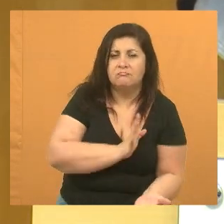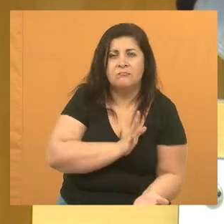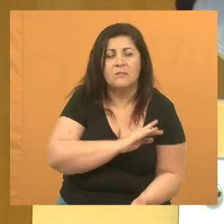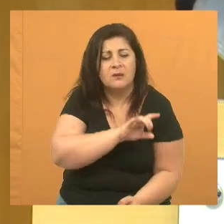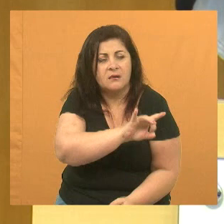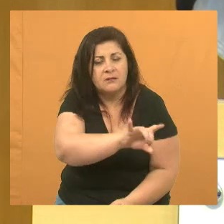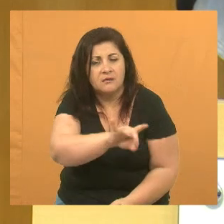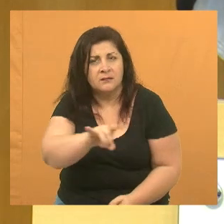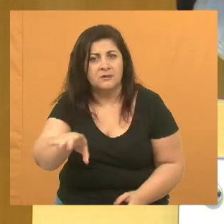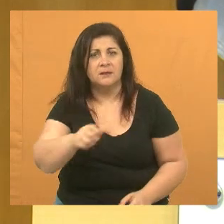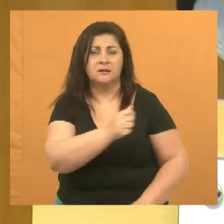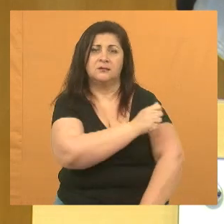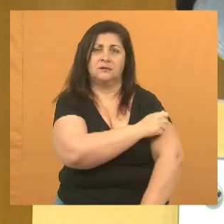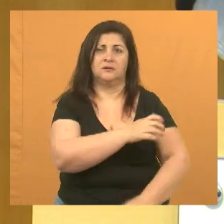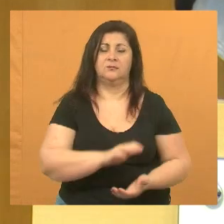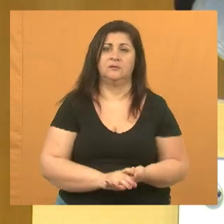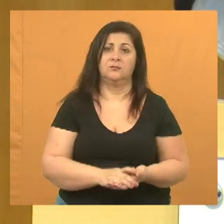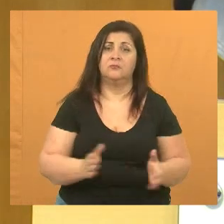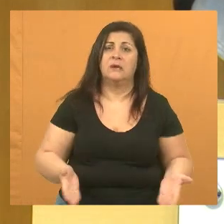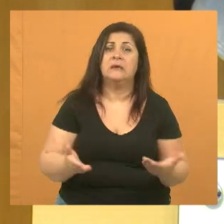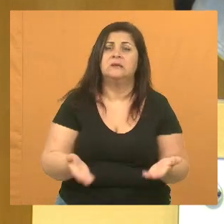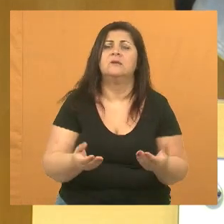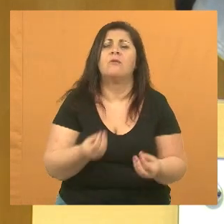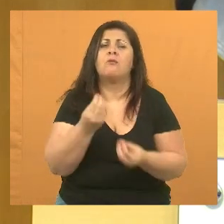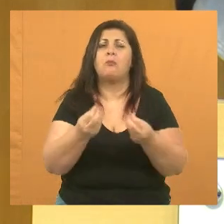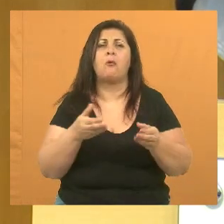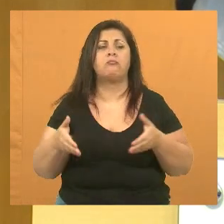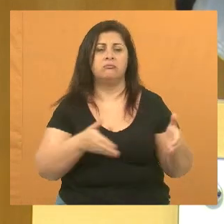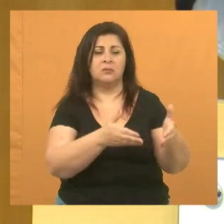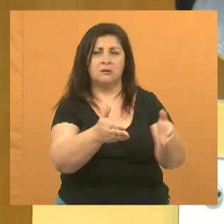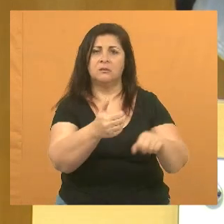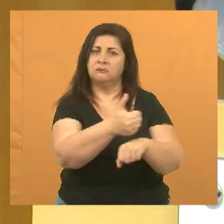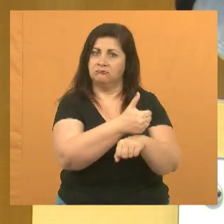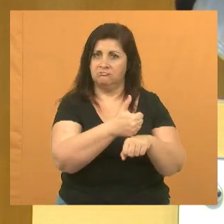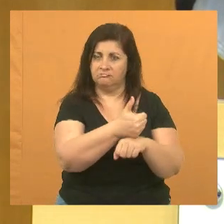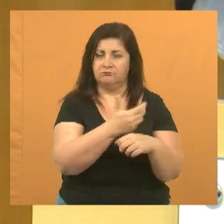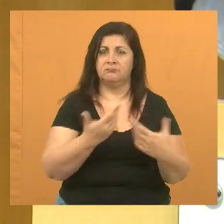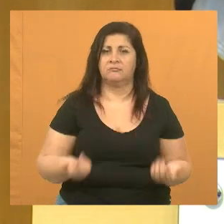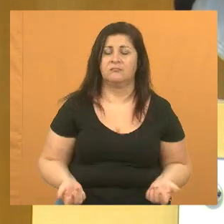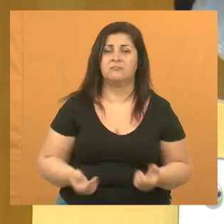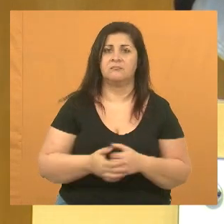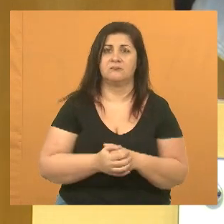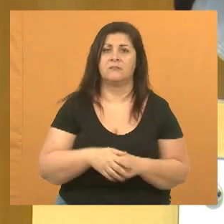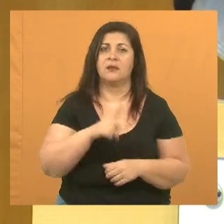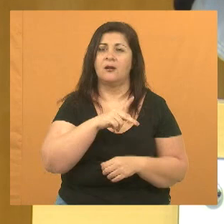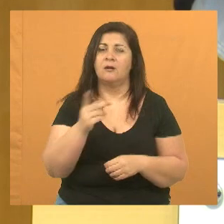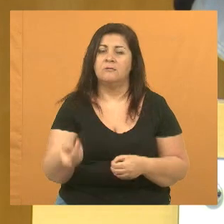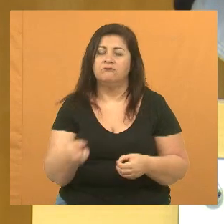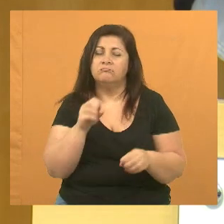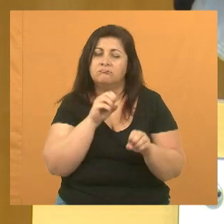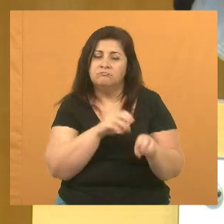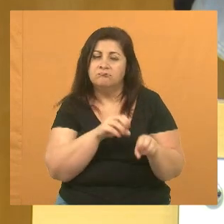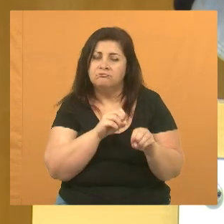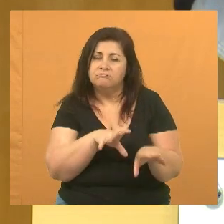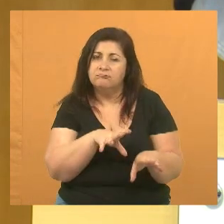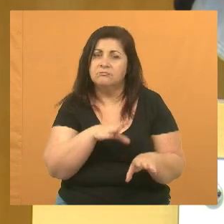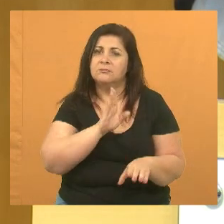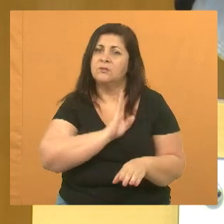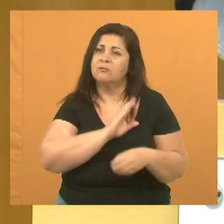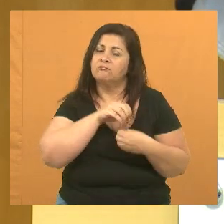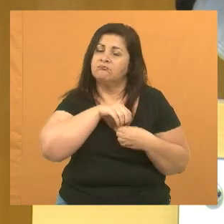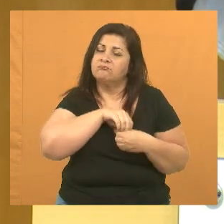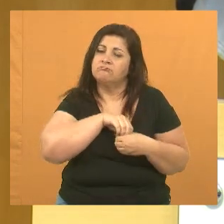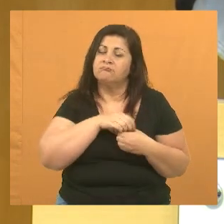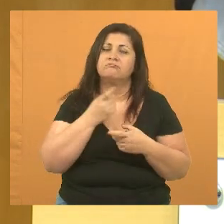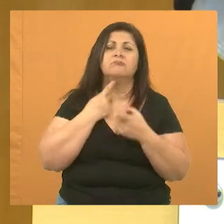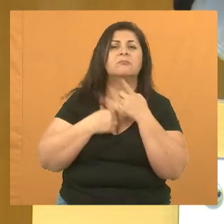cada aluno a carreira que ele deve seguir. É ele que coloca no coraçãozinho de cada um.